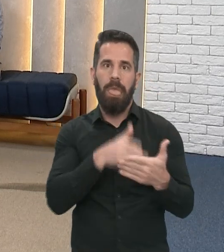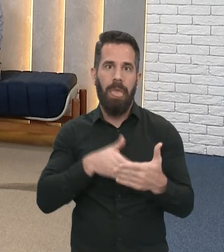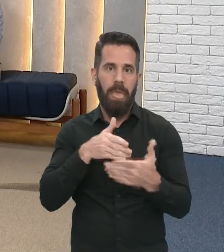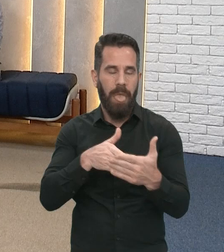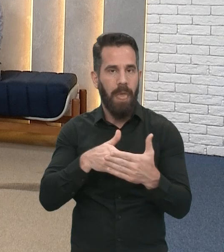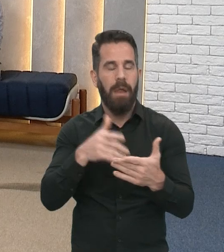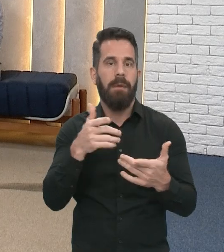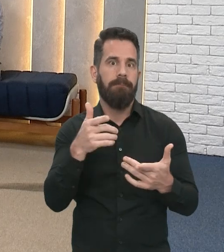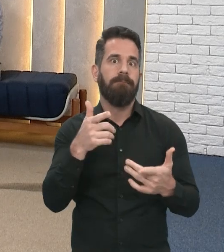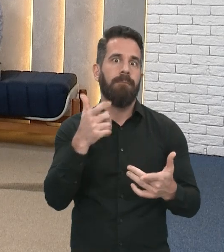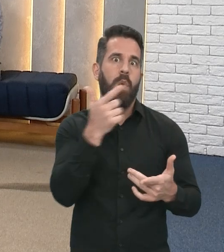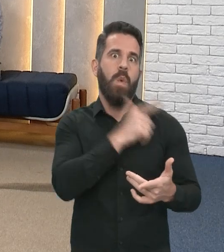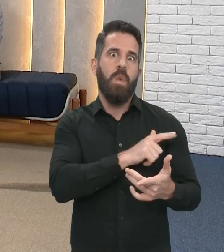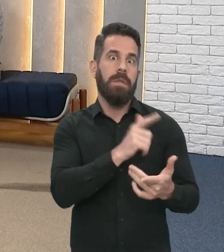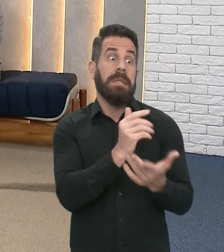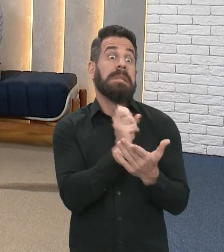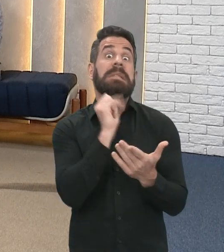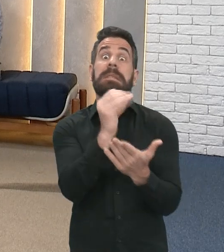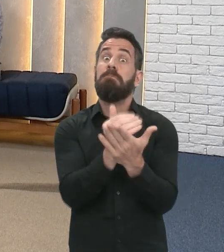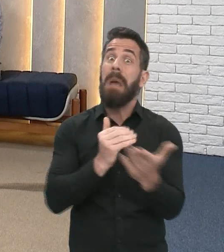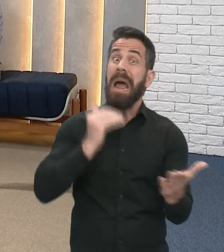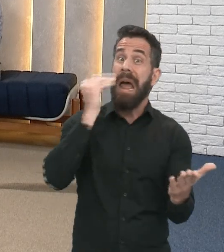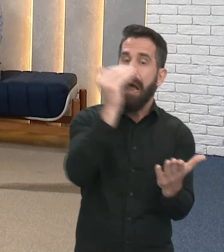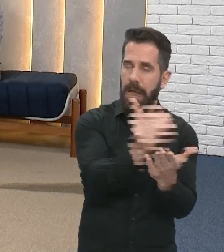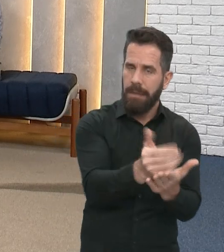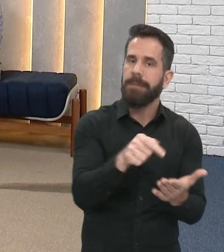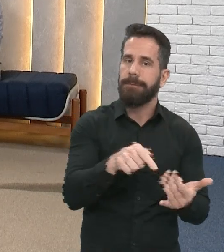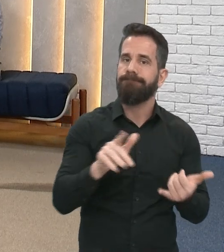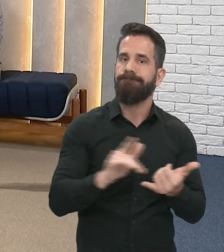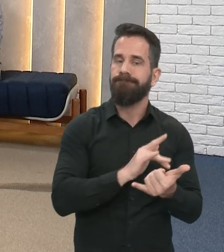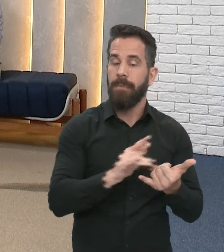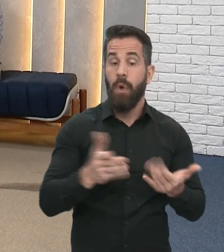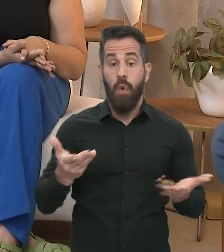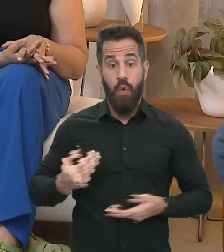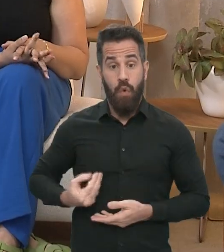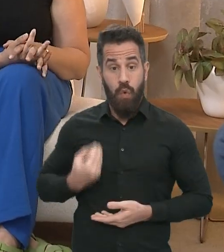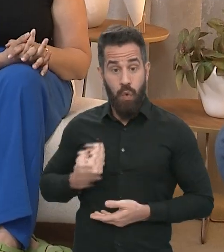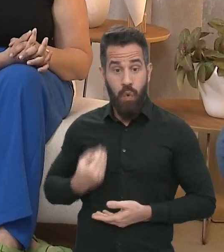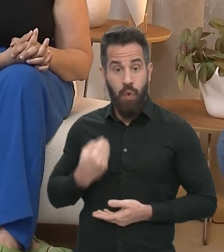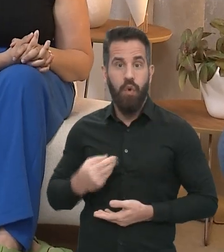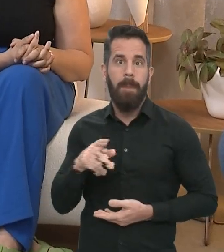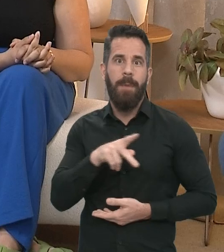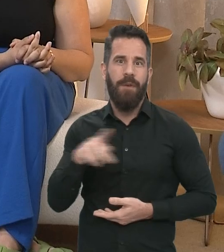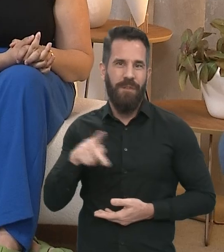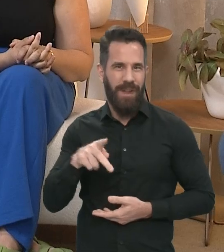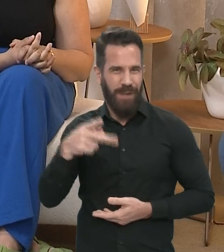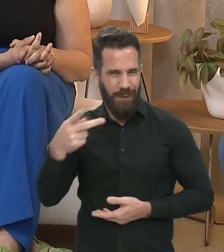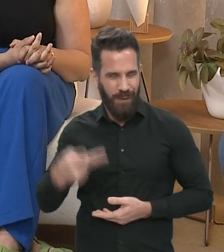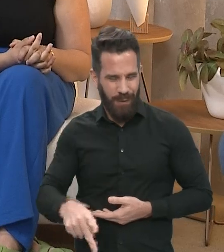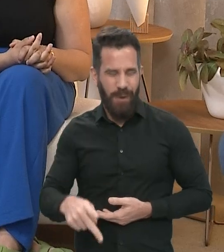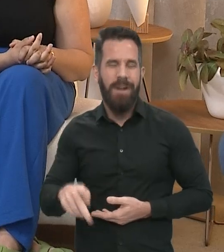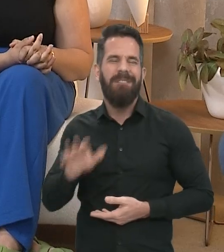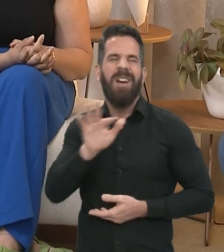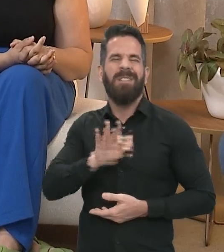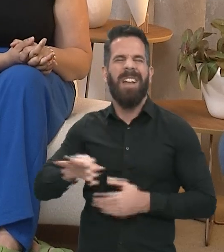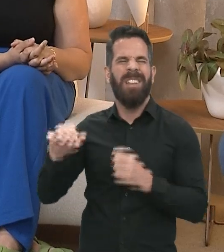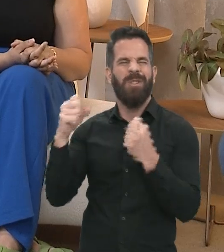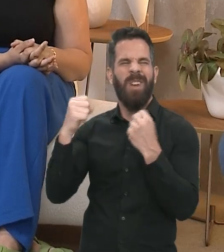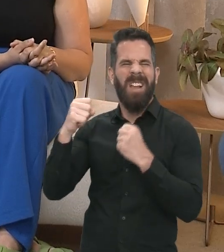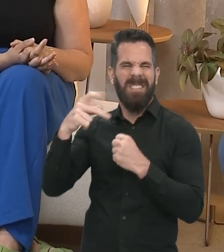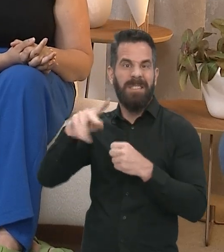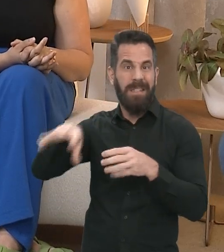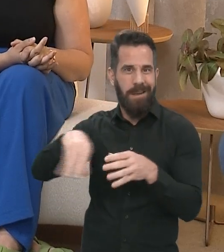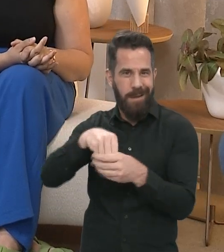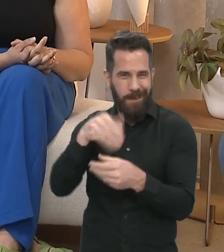dos dispositivos. Nós estamos aqui hoje com a psicóloga e professora da Faculdade de Educação da UFG, Maíra Almeida, e